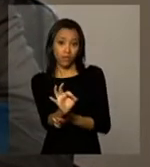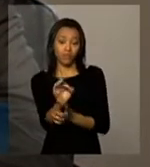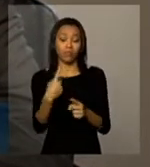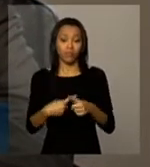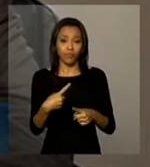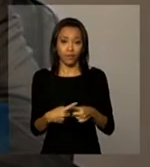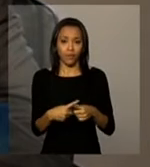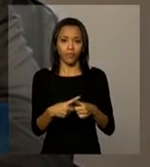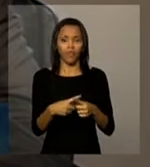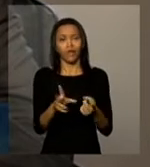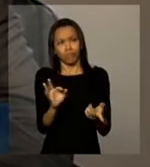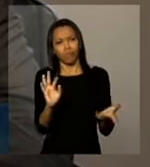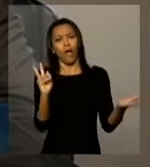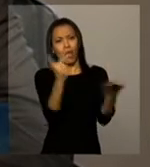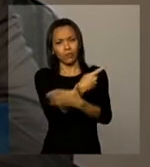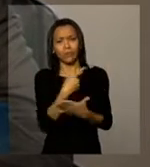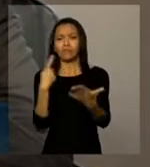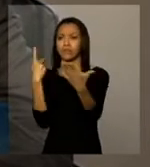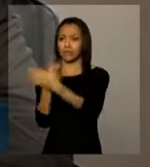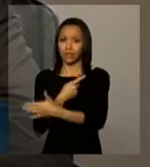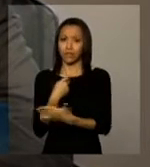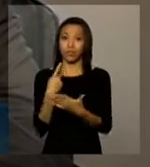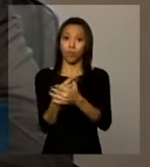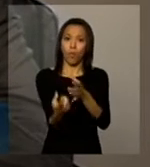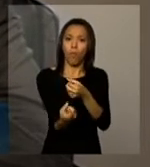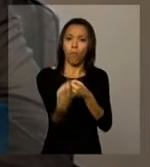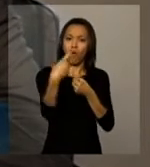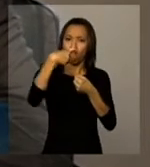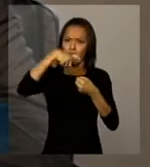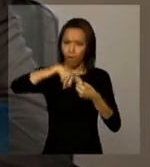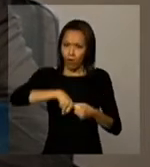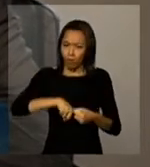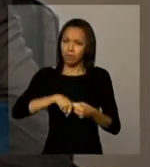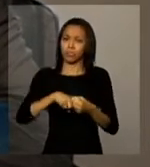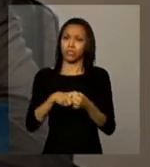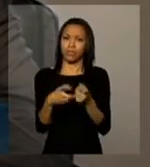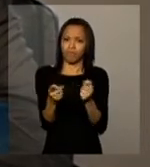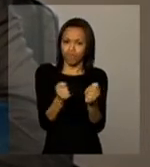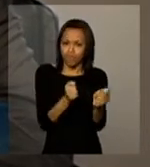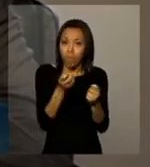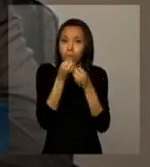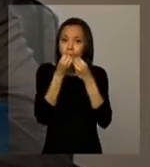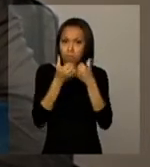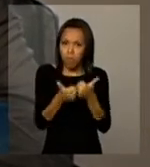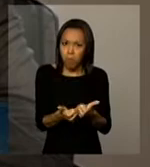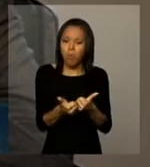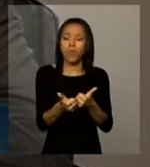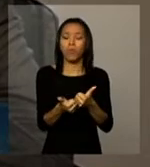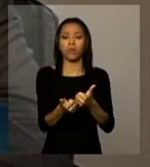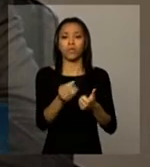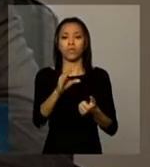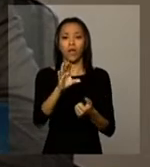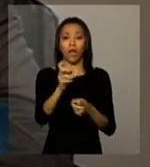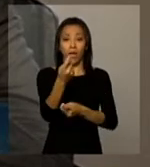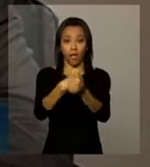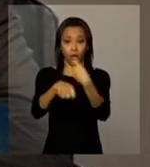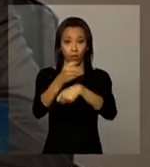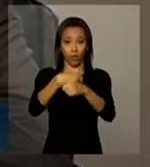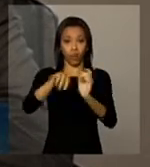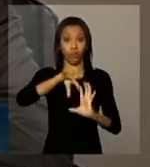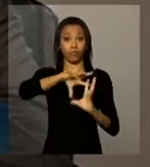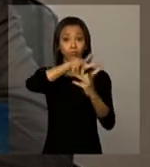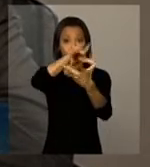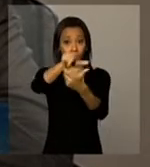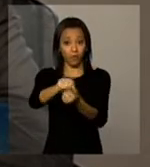esteja ocorrendo uma recuperação da economia internacional, essa recuperação está